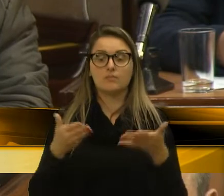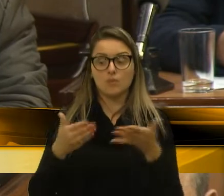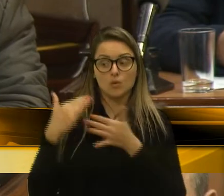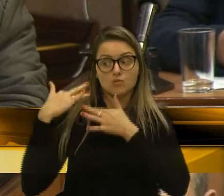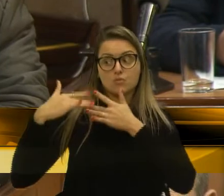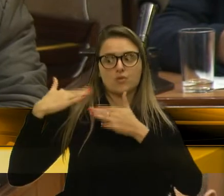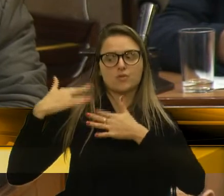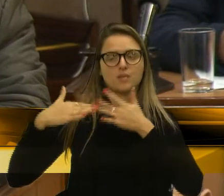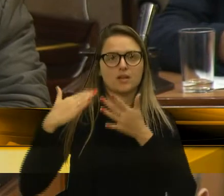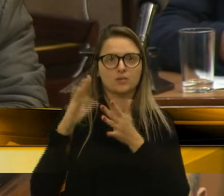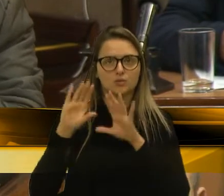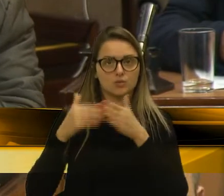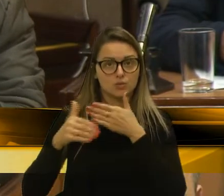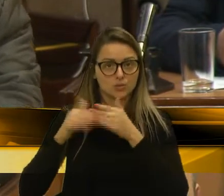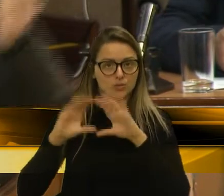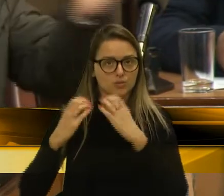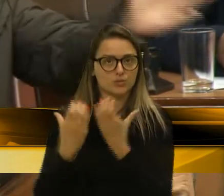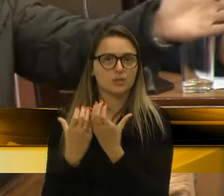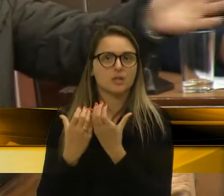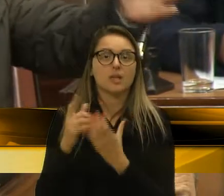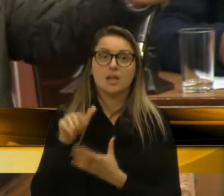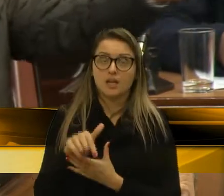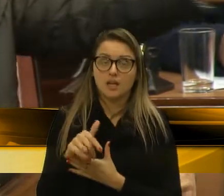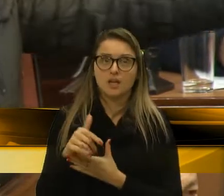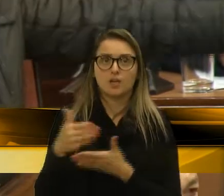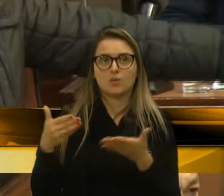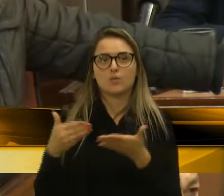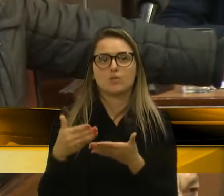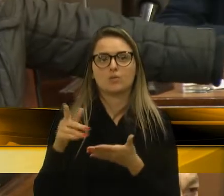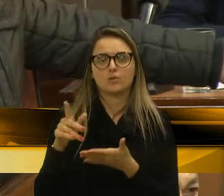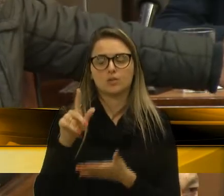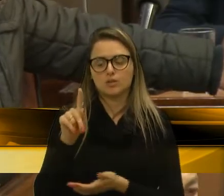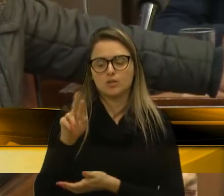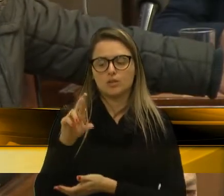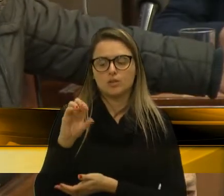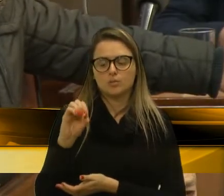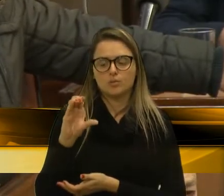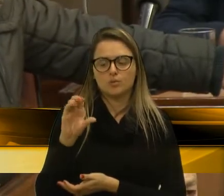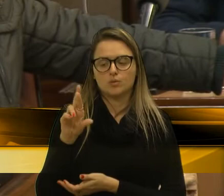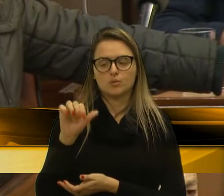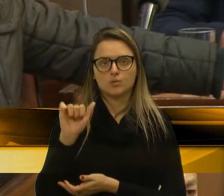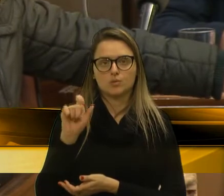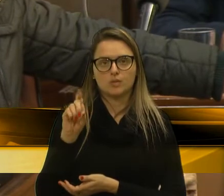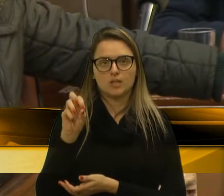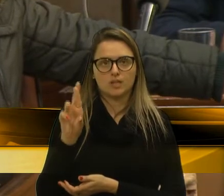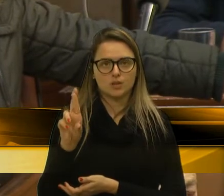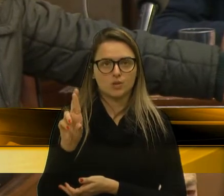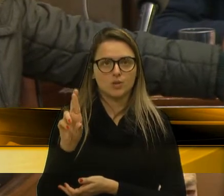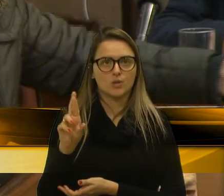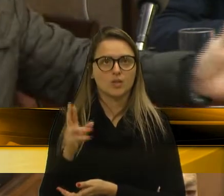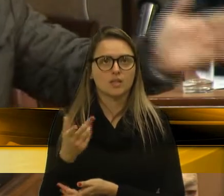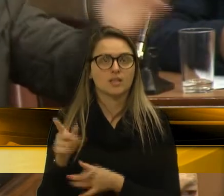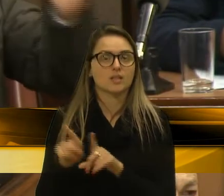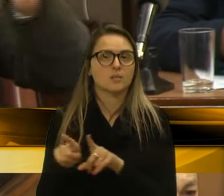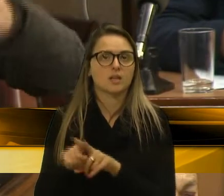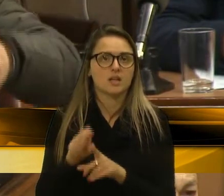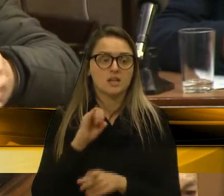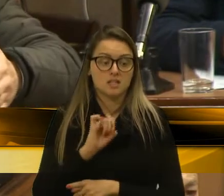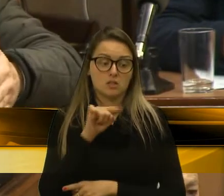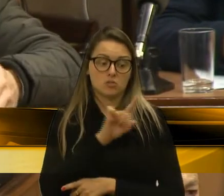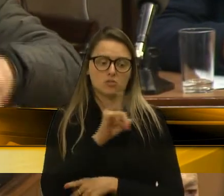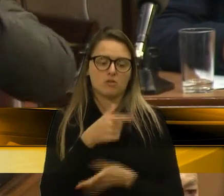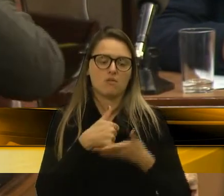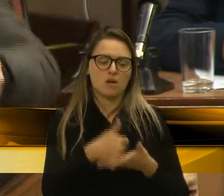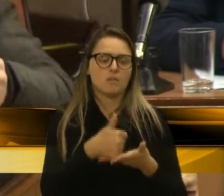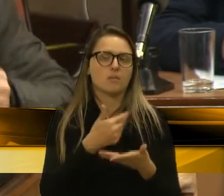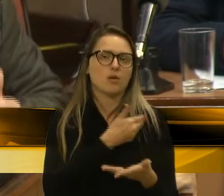faz parte de muitos, que o último agora foram os procuradores do corretivo. Né? Se tu não é a favor do